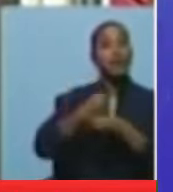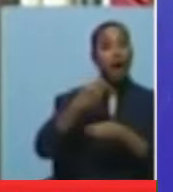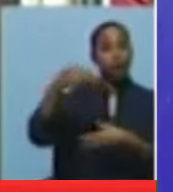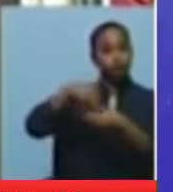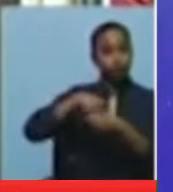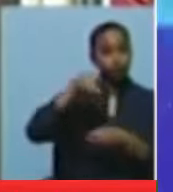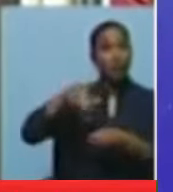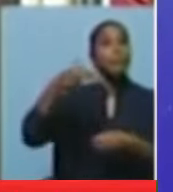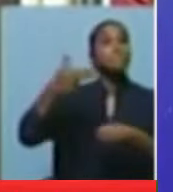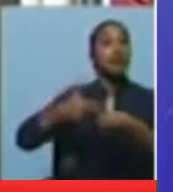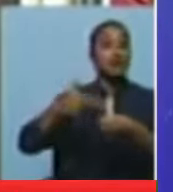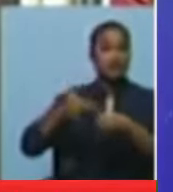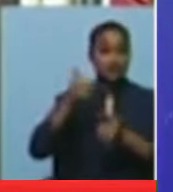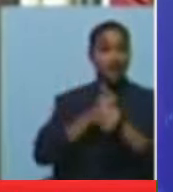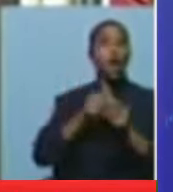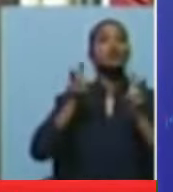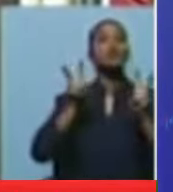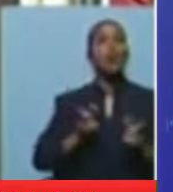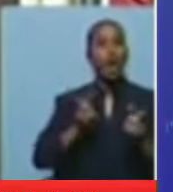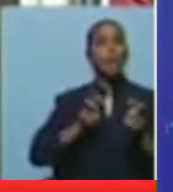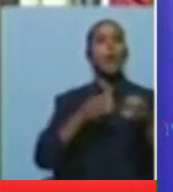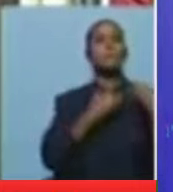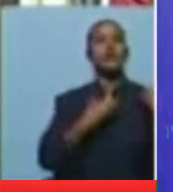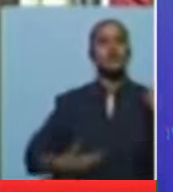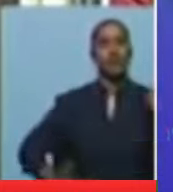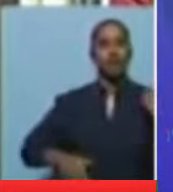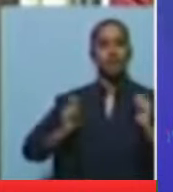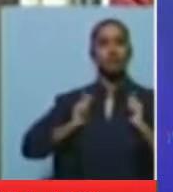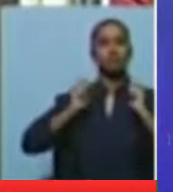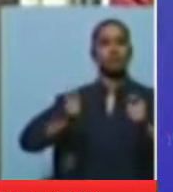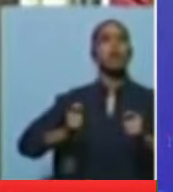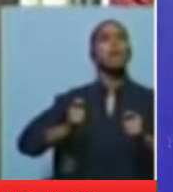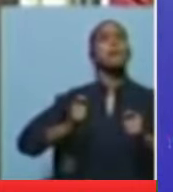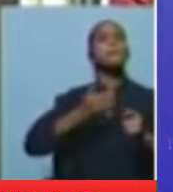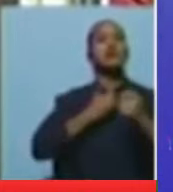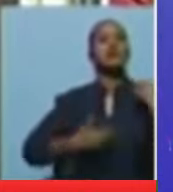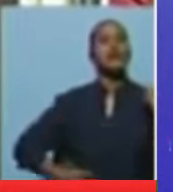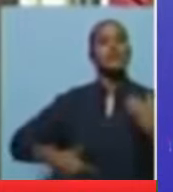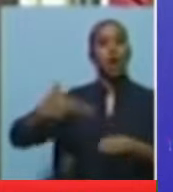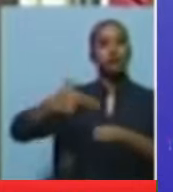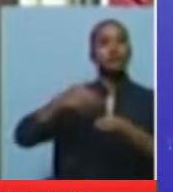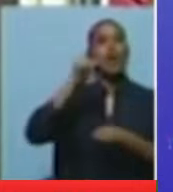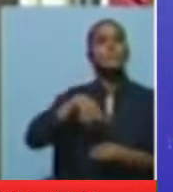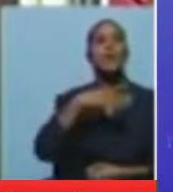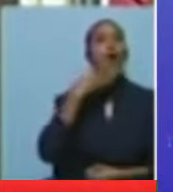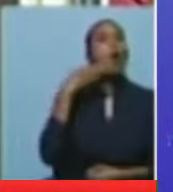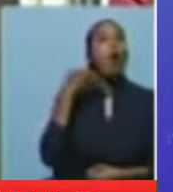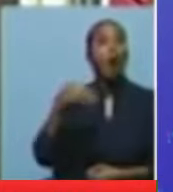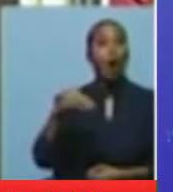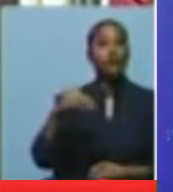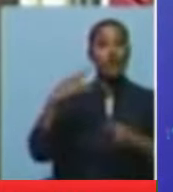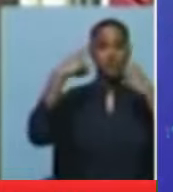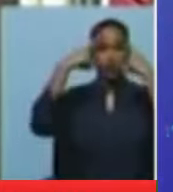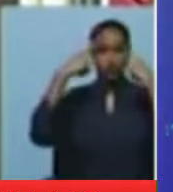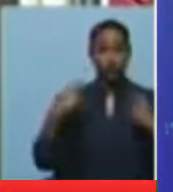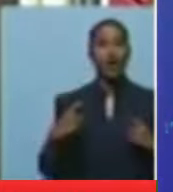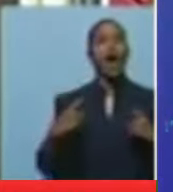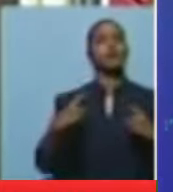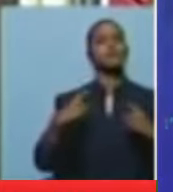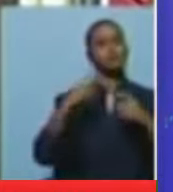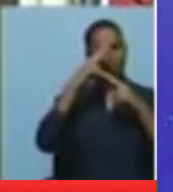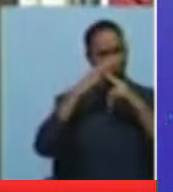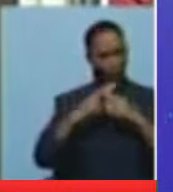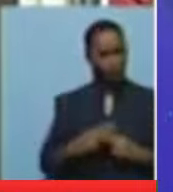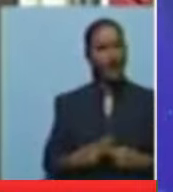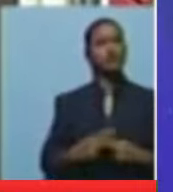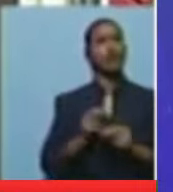Diosdado Cabello, de quem a gente sempre fala muito aqui, porque faz declarações sempre muito fortes, é um grande agitador do chavismo, ele vai